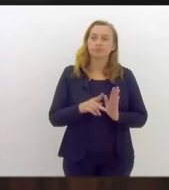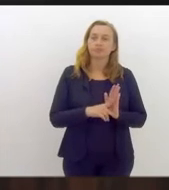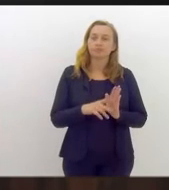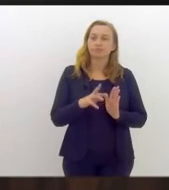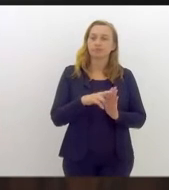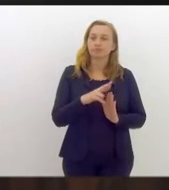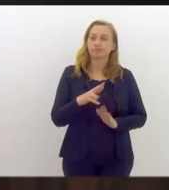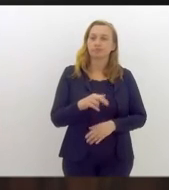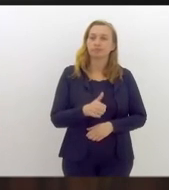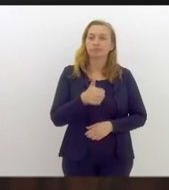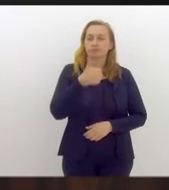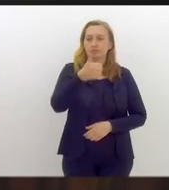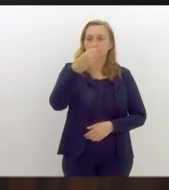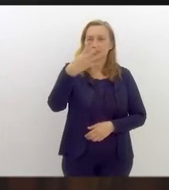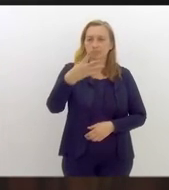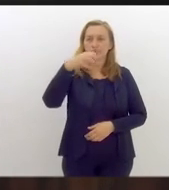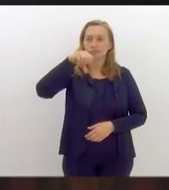resolução...